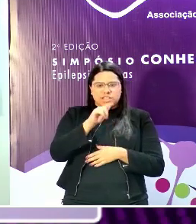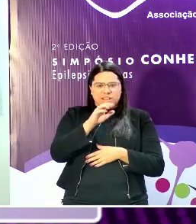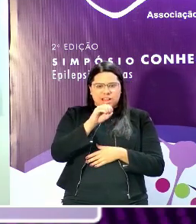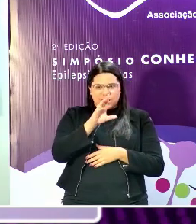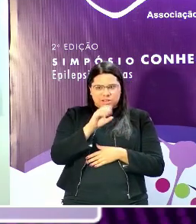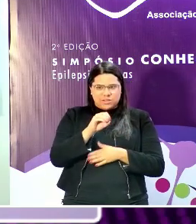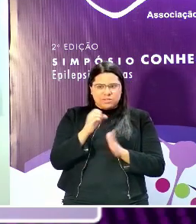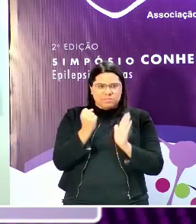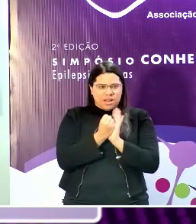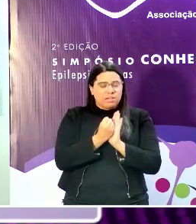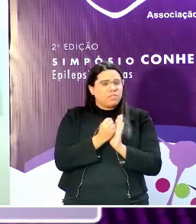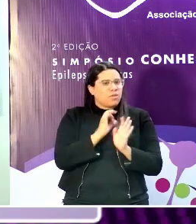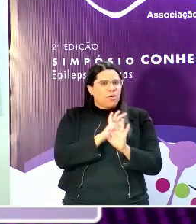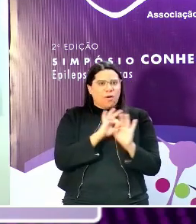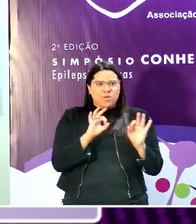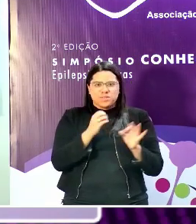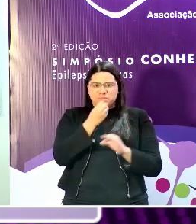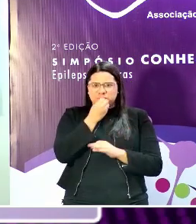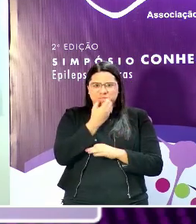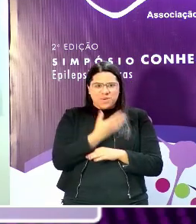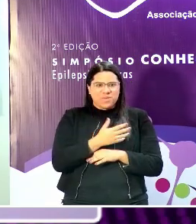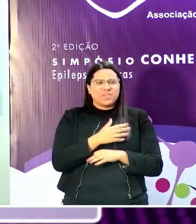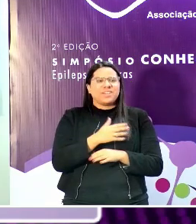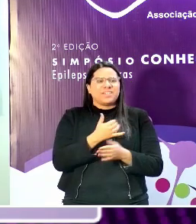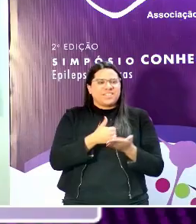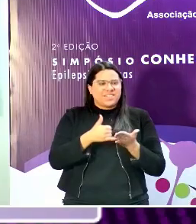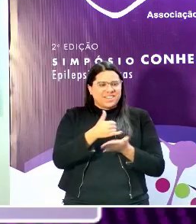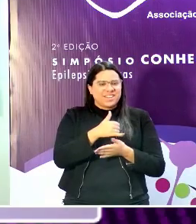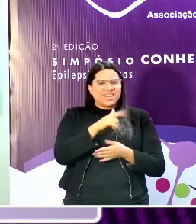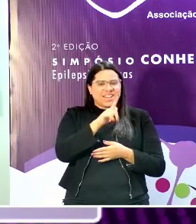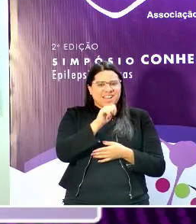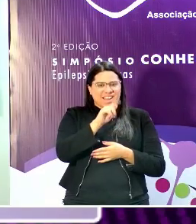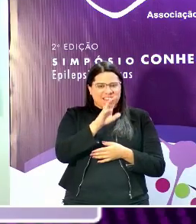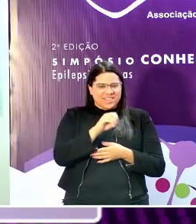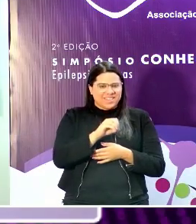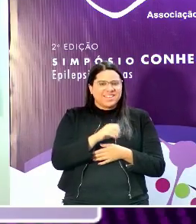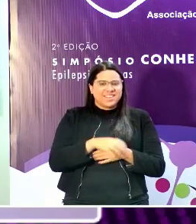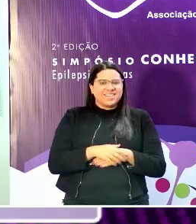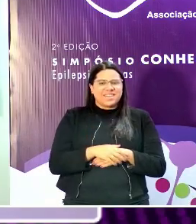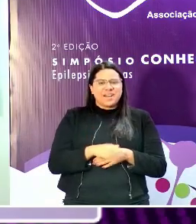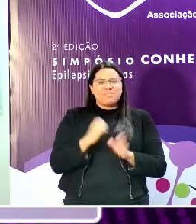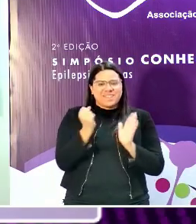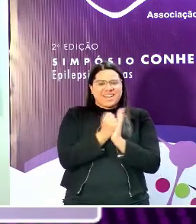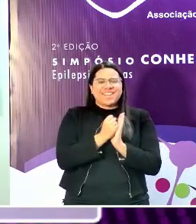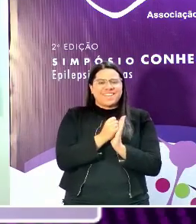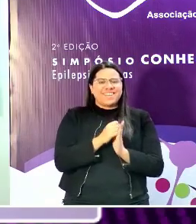Foi muito bom. Galo. Extra virgem. Só o galo? Então,